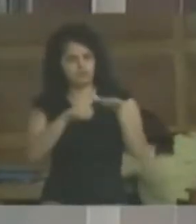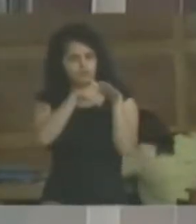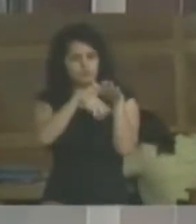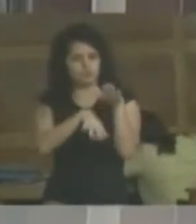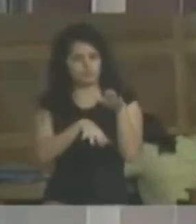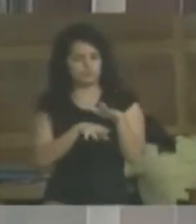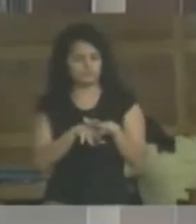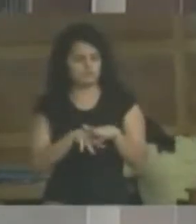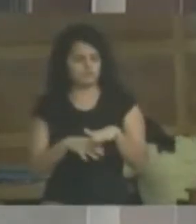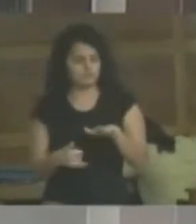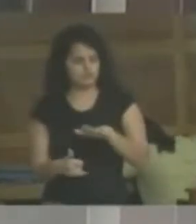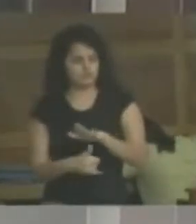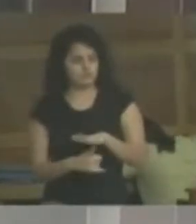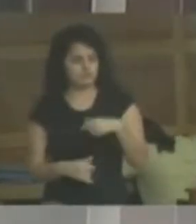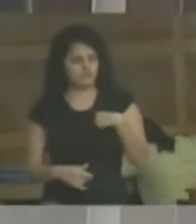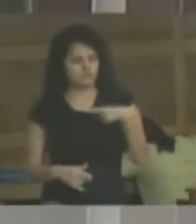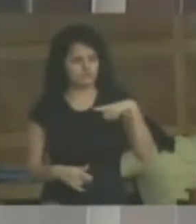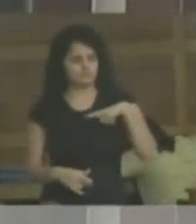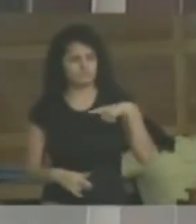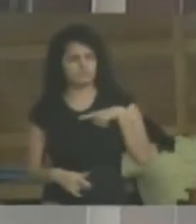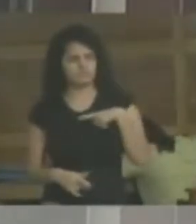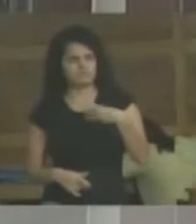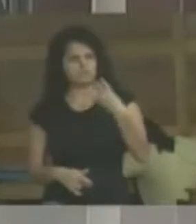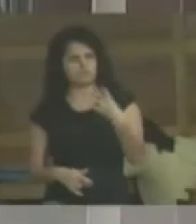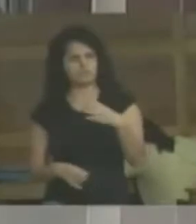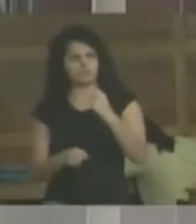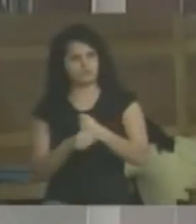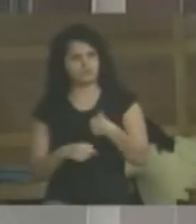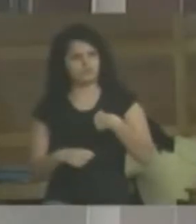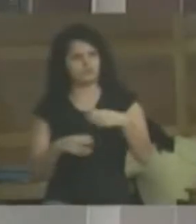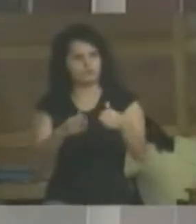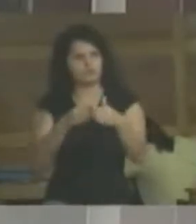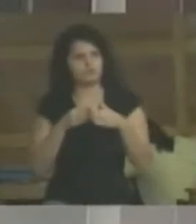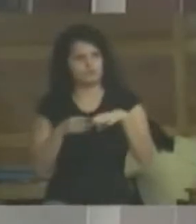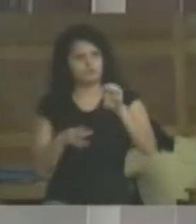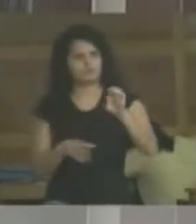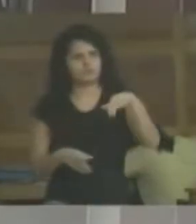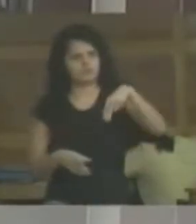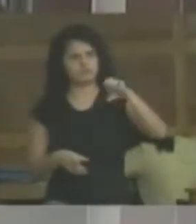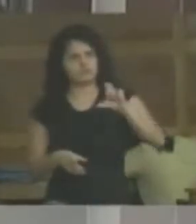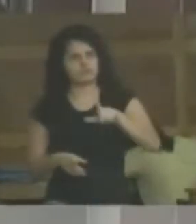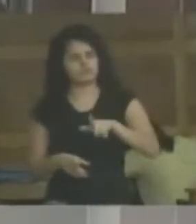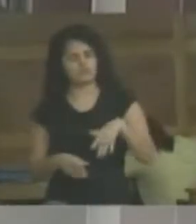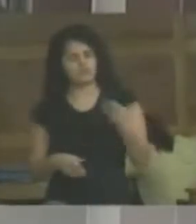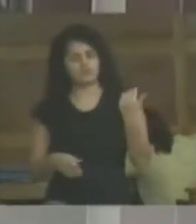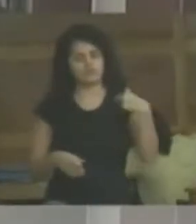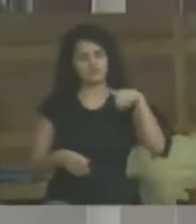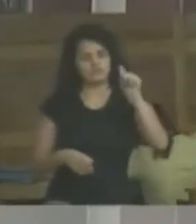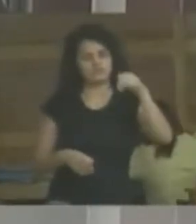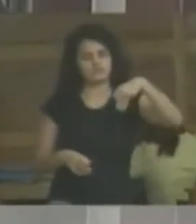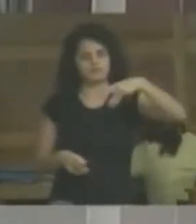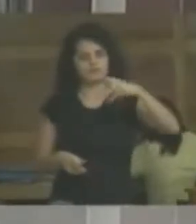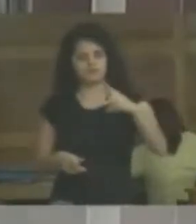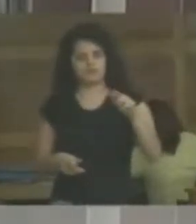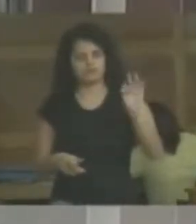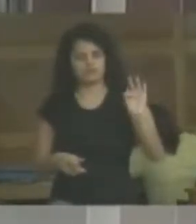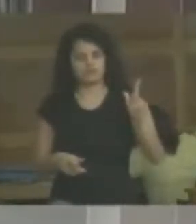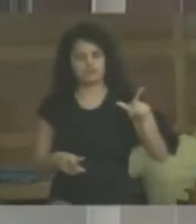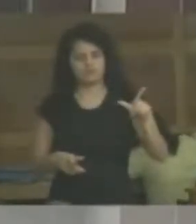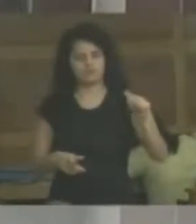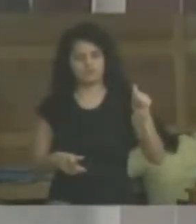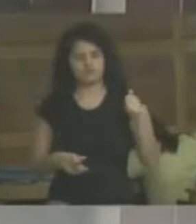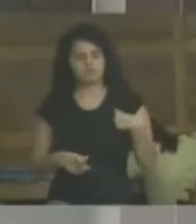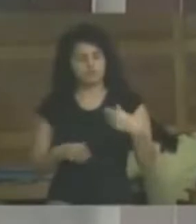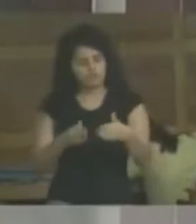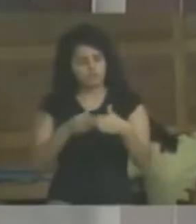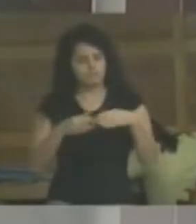iluminação, eu tenho 4 anos que eu estou pedindo a Enel. Antes era ampla, saiu a ampla e eu estou pedindo a Enel, ali